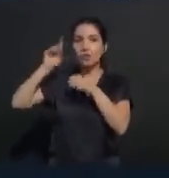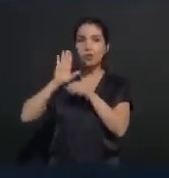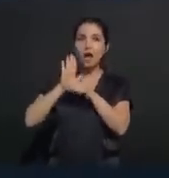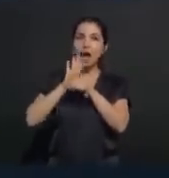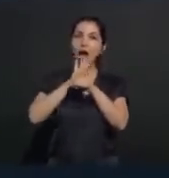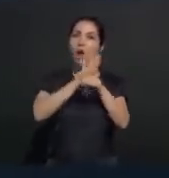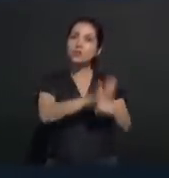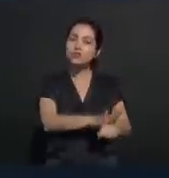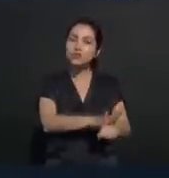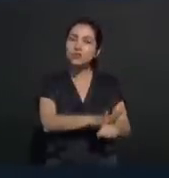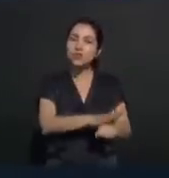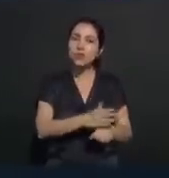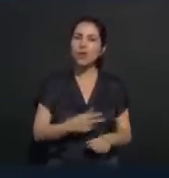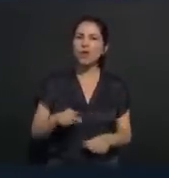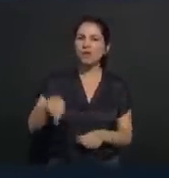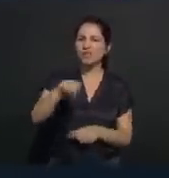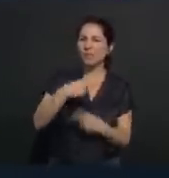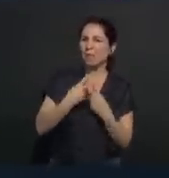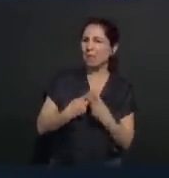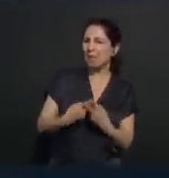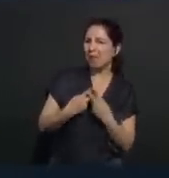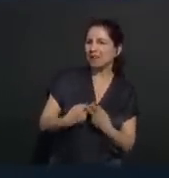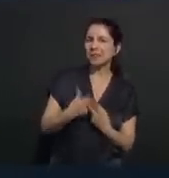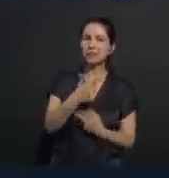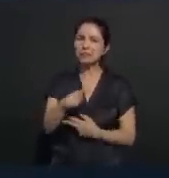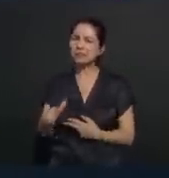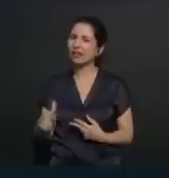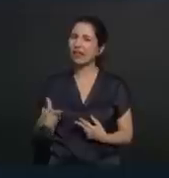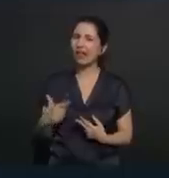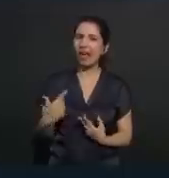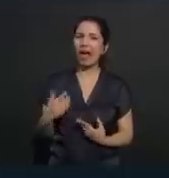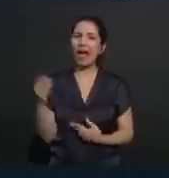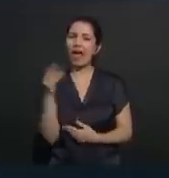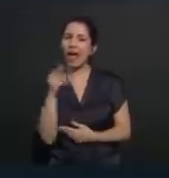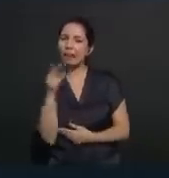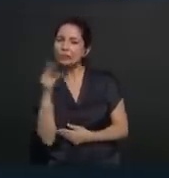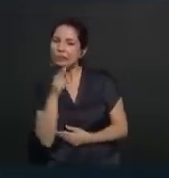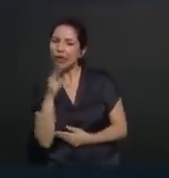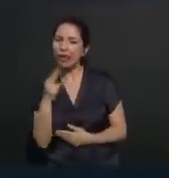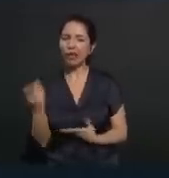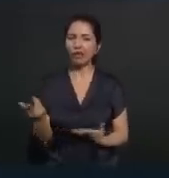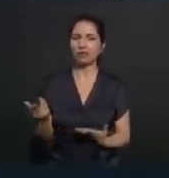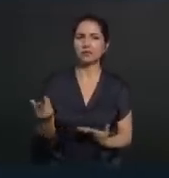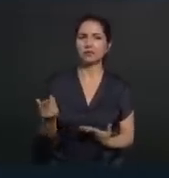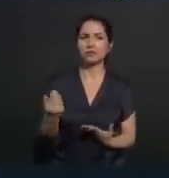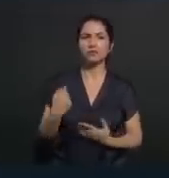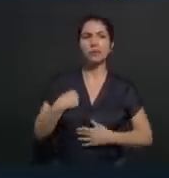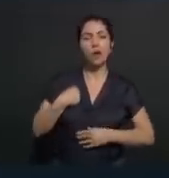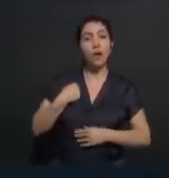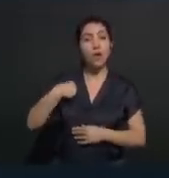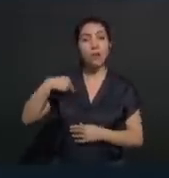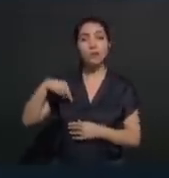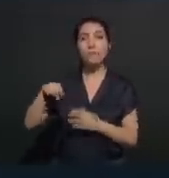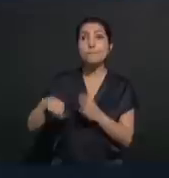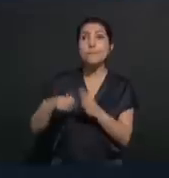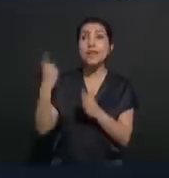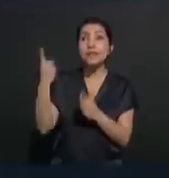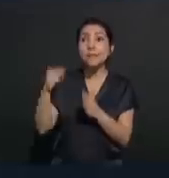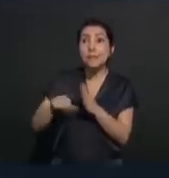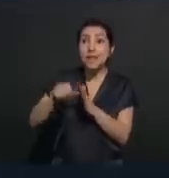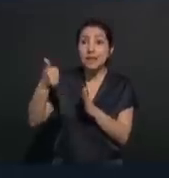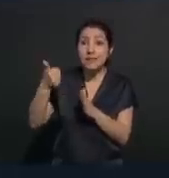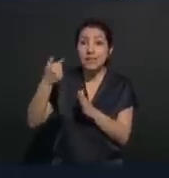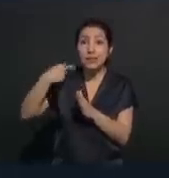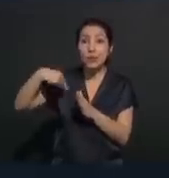impaciente. Hoje todo mundo está querendo que as coisas aconteçam rápido. Eu vou repetir aqui. Hoje todo mundo me vê indo para Israel. Eu fui a primeira vez com 40 anos.